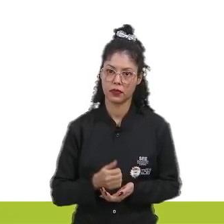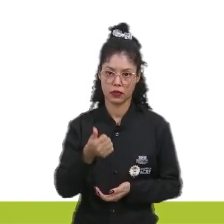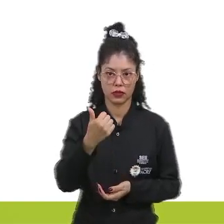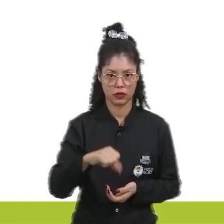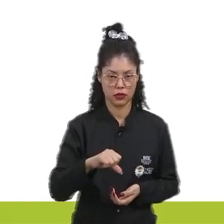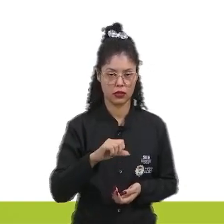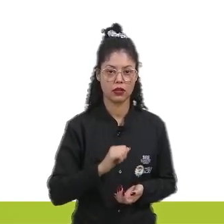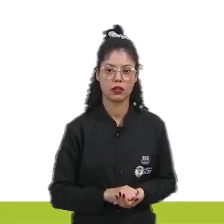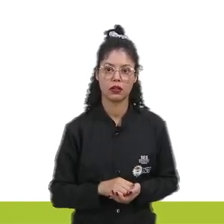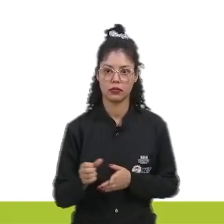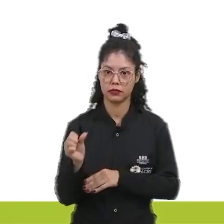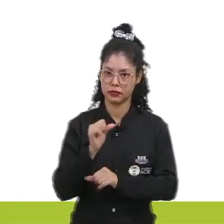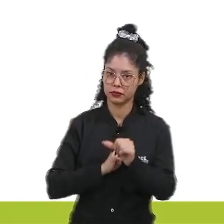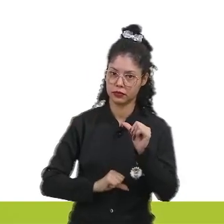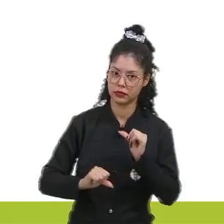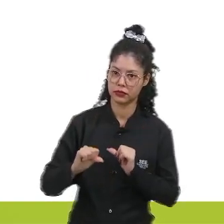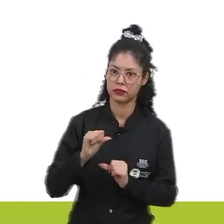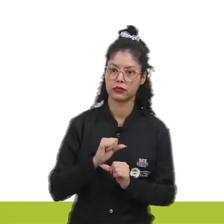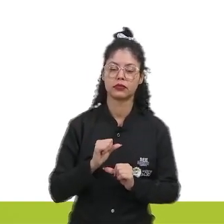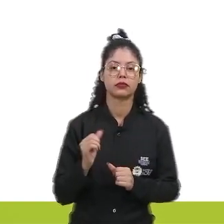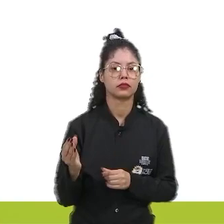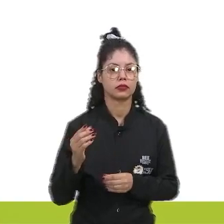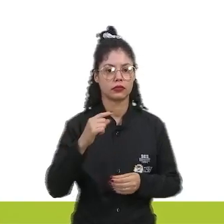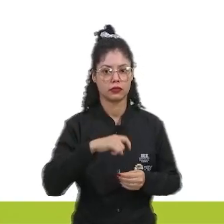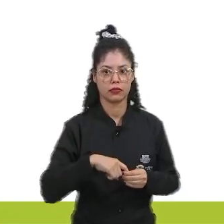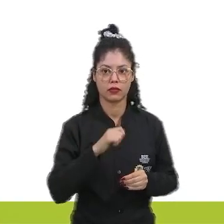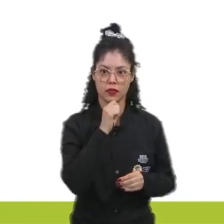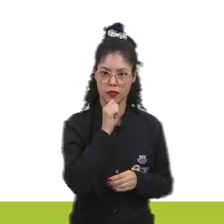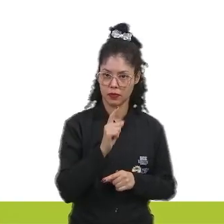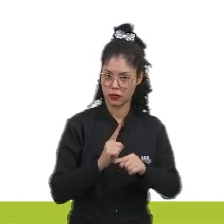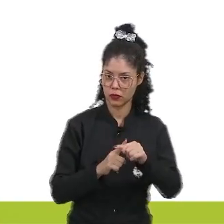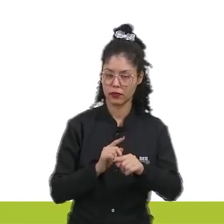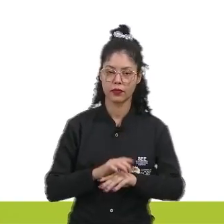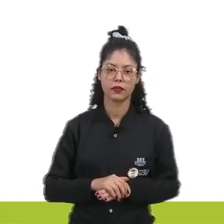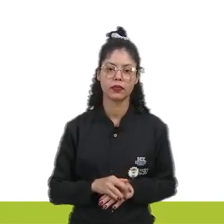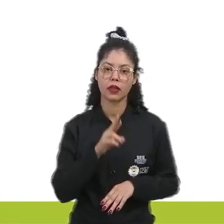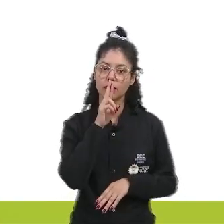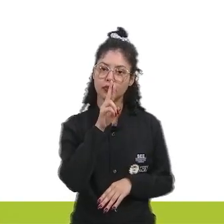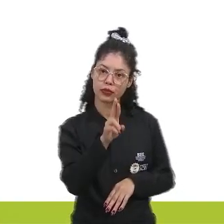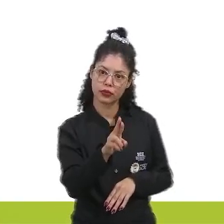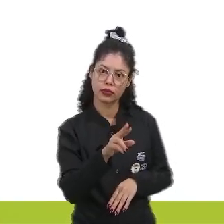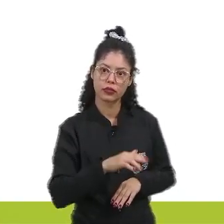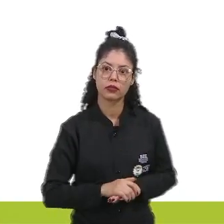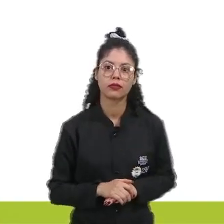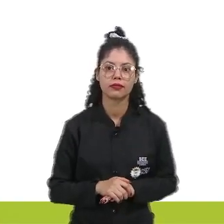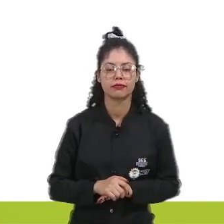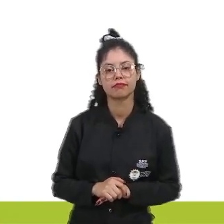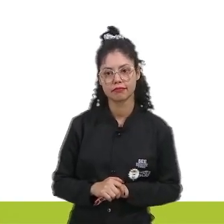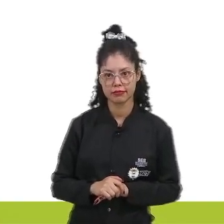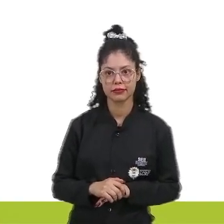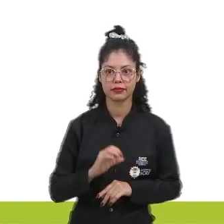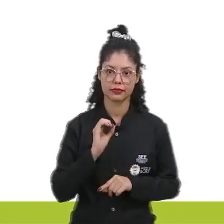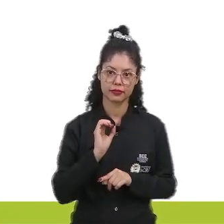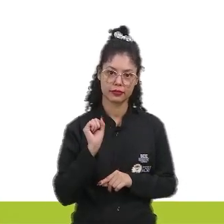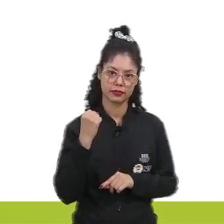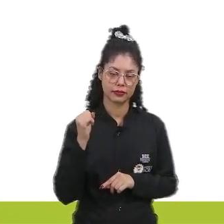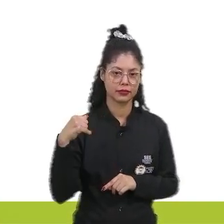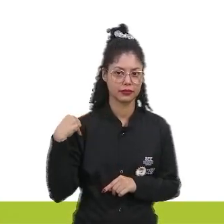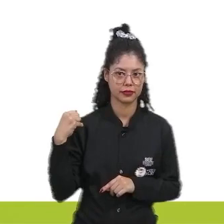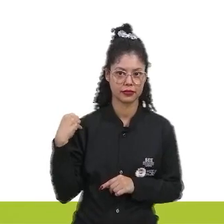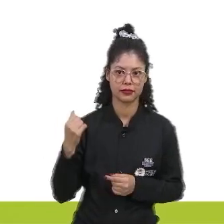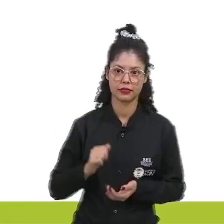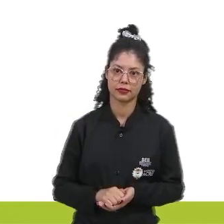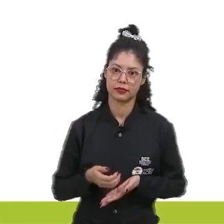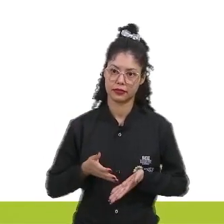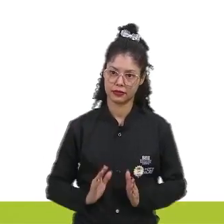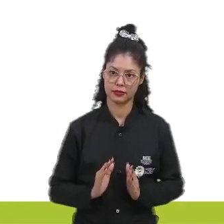negativo, troca de igualdade, ele vem, ó, positivo. Então a resposta da irmã mais velha era 8 anos quando a irmã mais